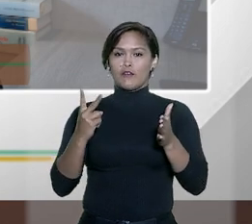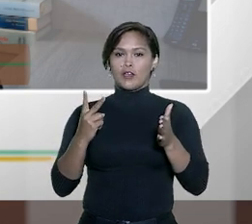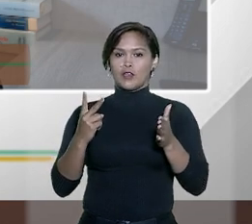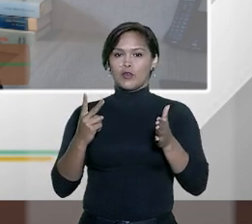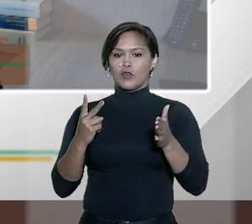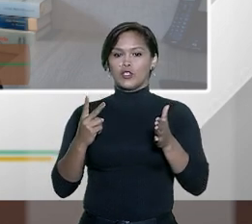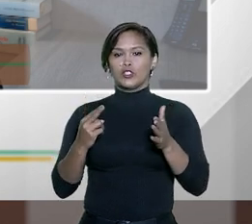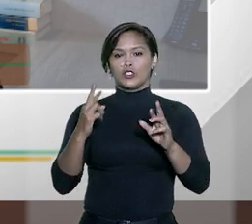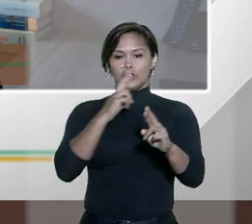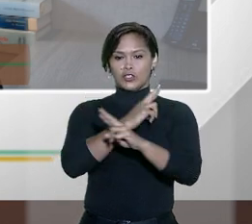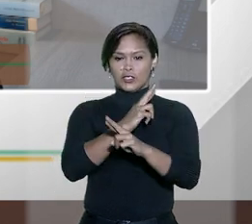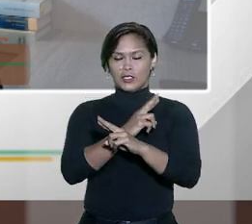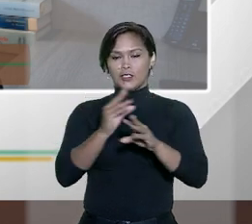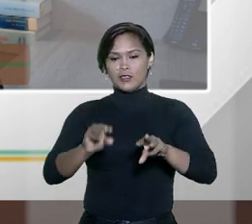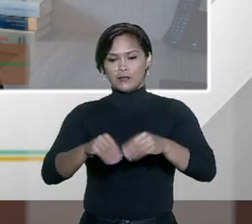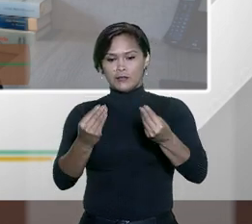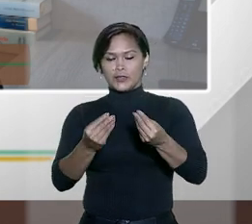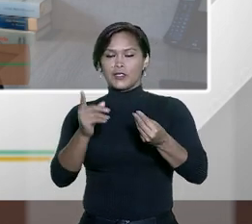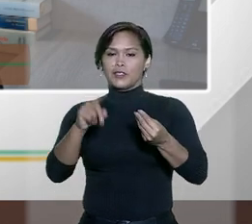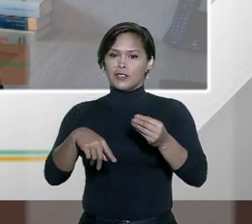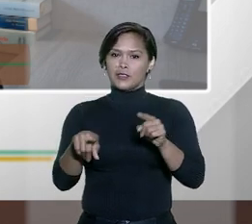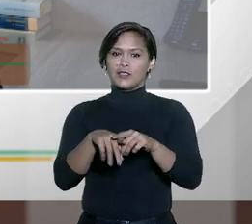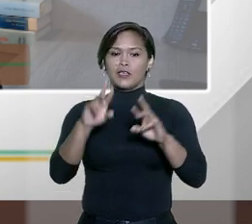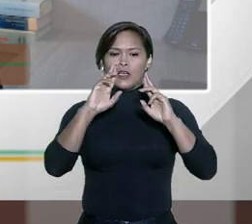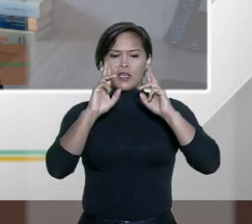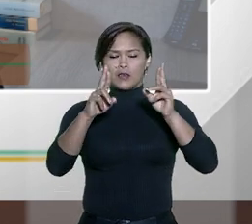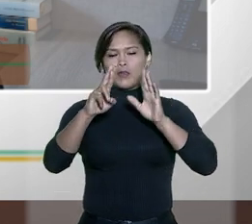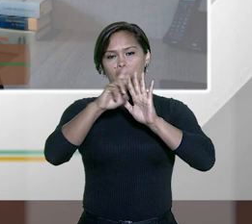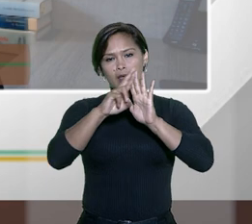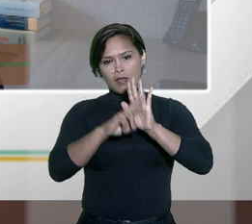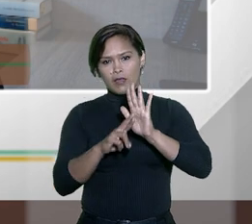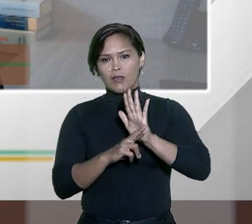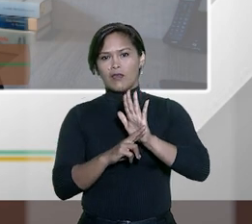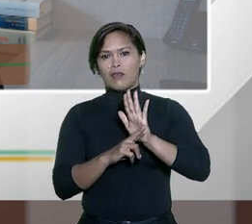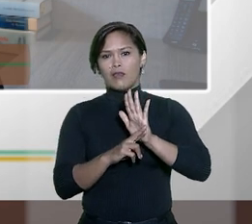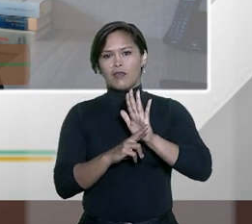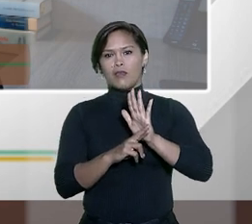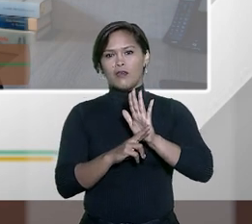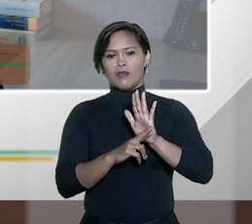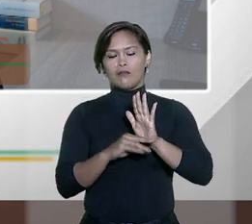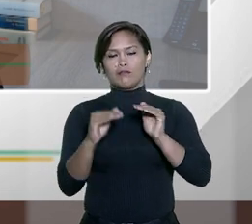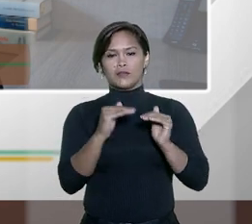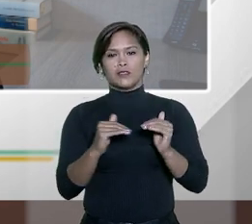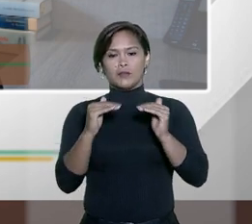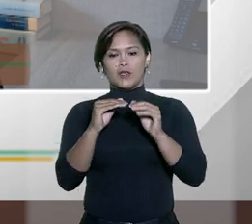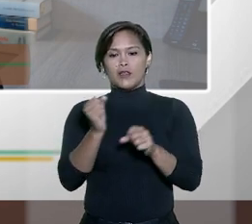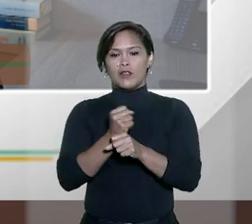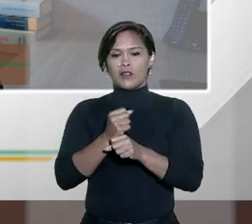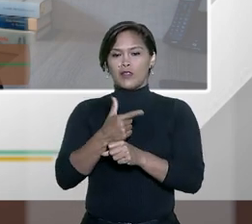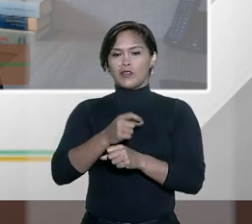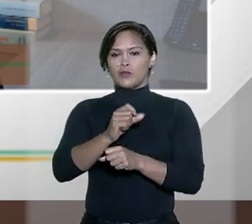de receitas e de gastos, respeitando essa regra estabelecida lá em